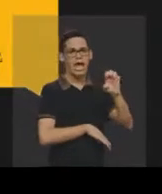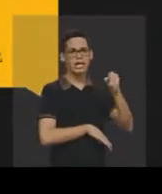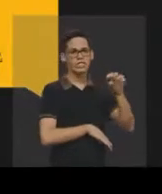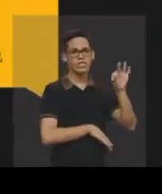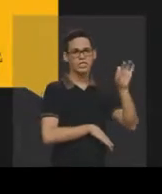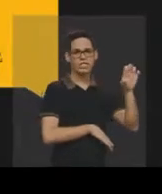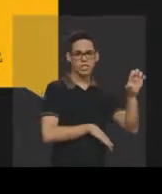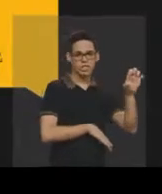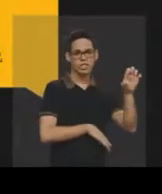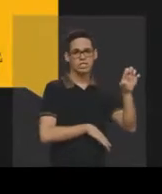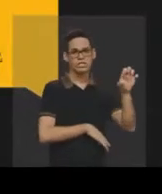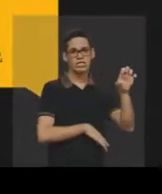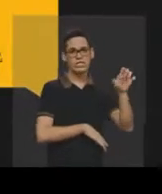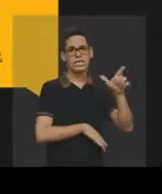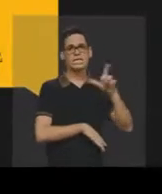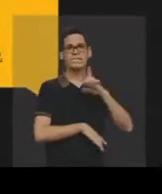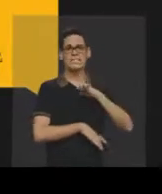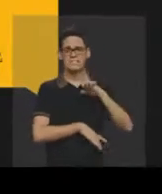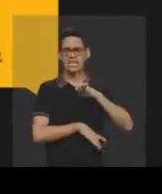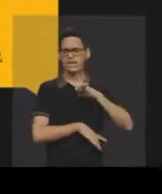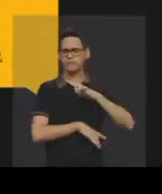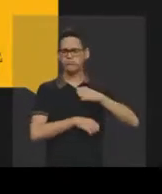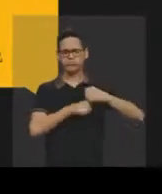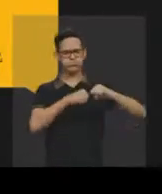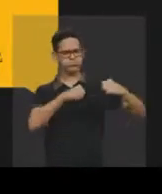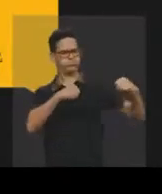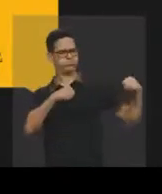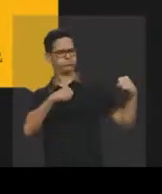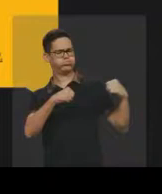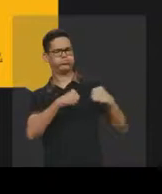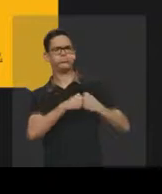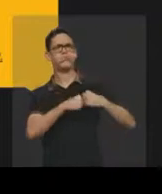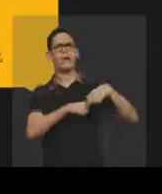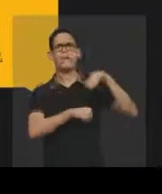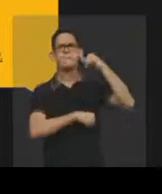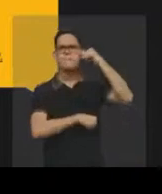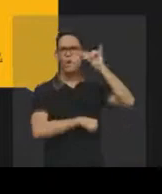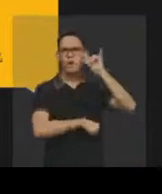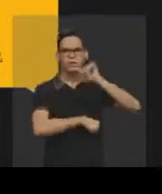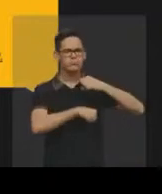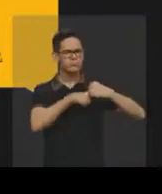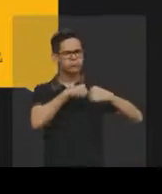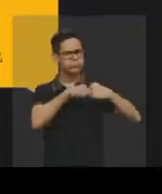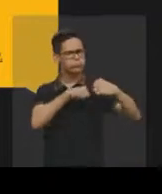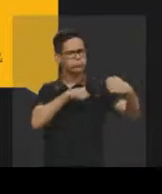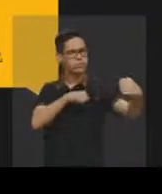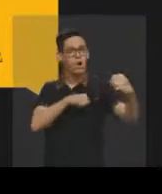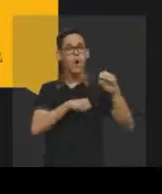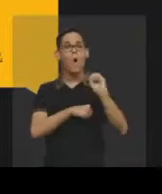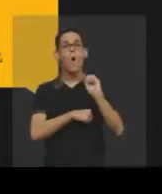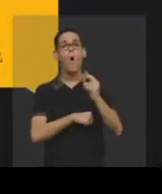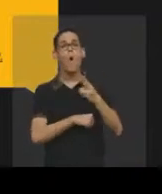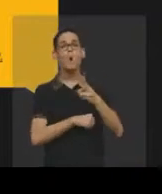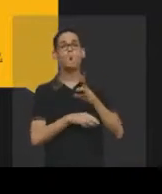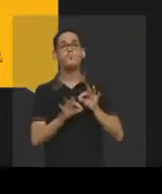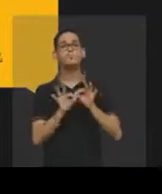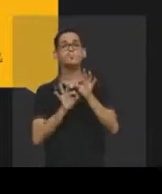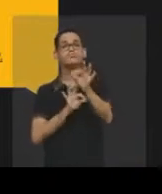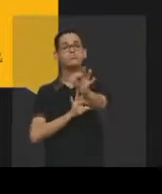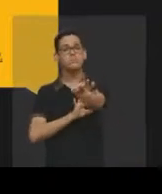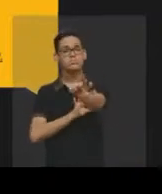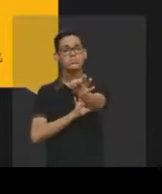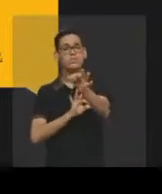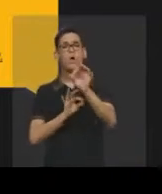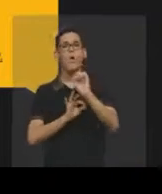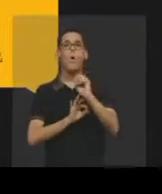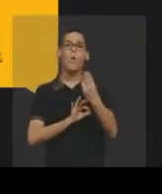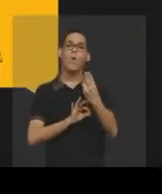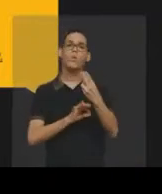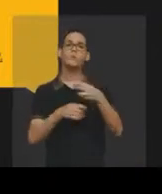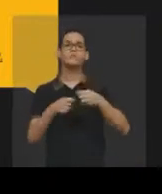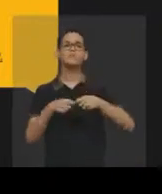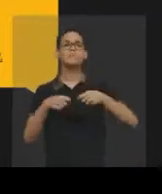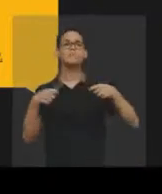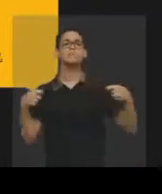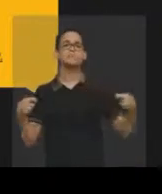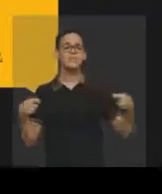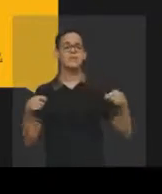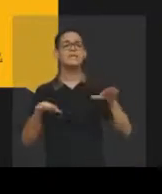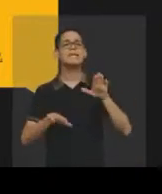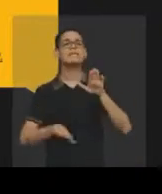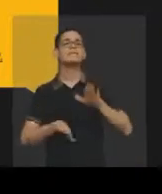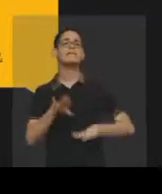grandes propriedades, né? O regime pode ser extensivo ou intensivo, dependendo da necessidade